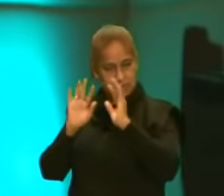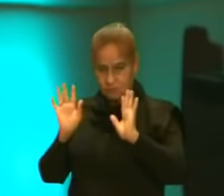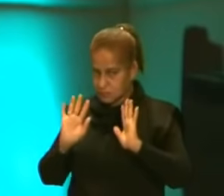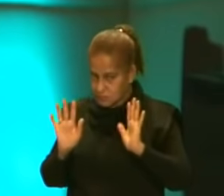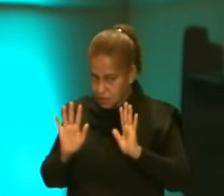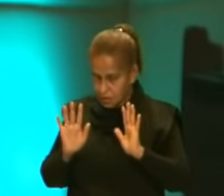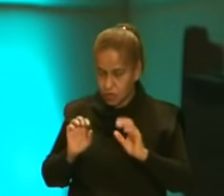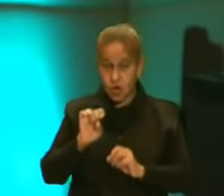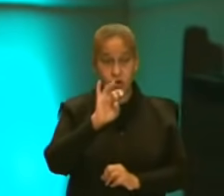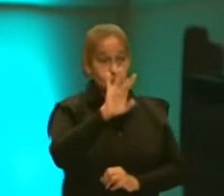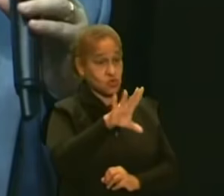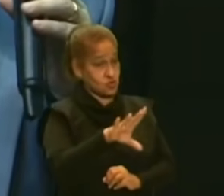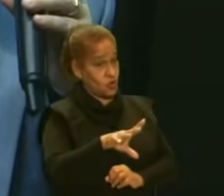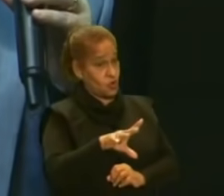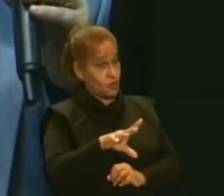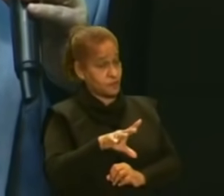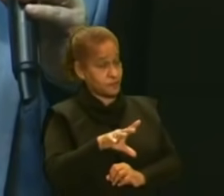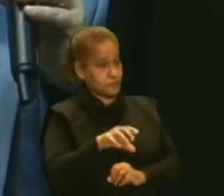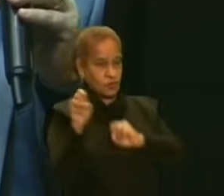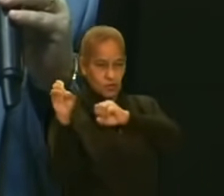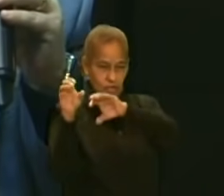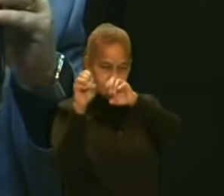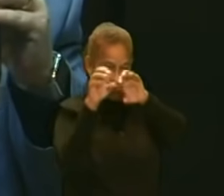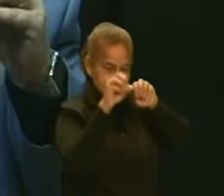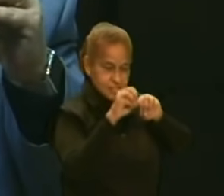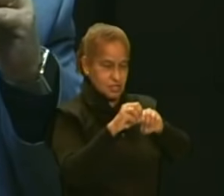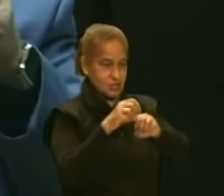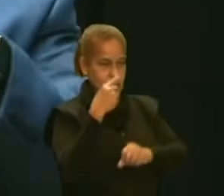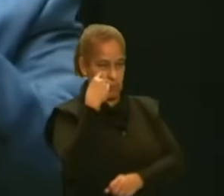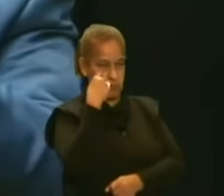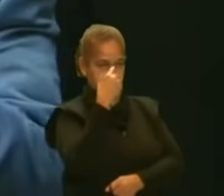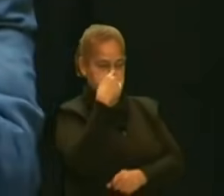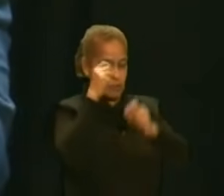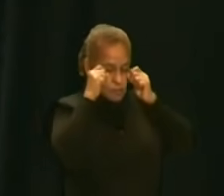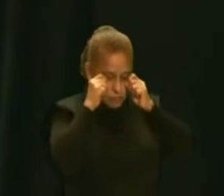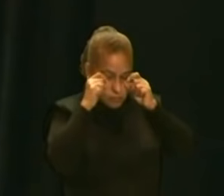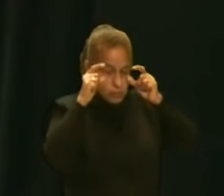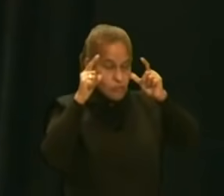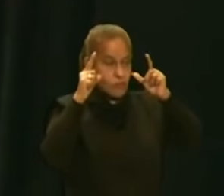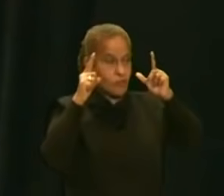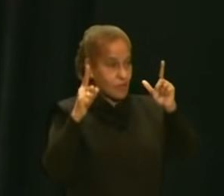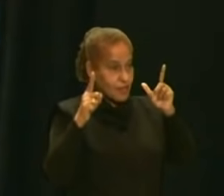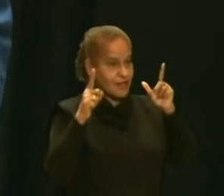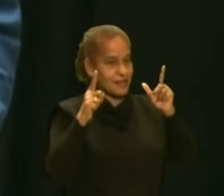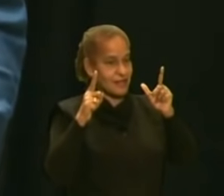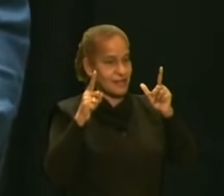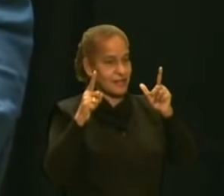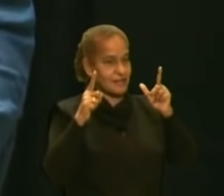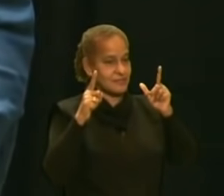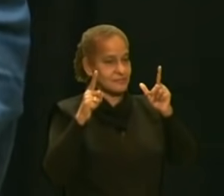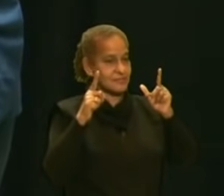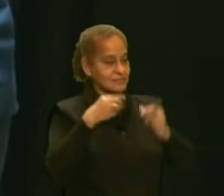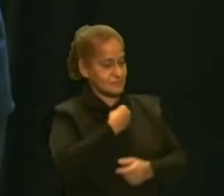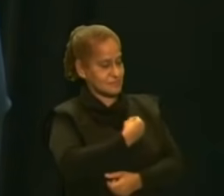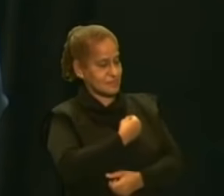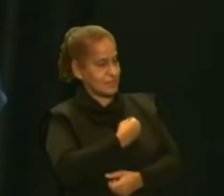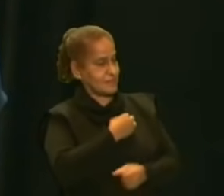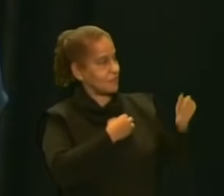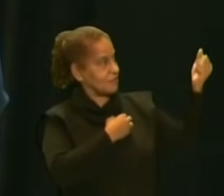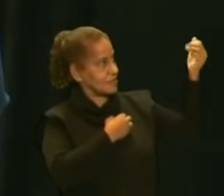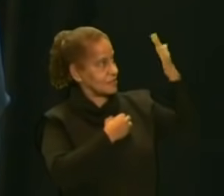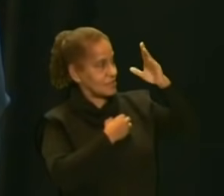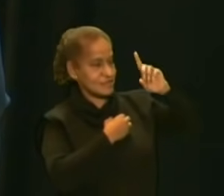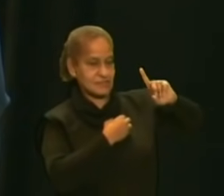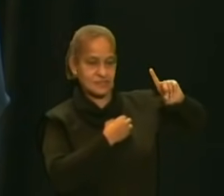nossos olhos sejam abertos para enxergar a vida com os óculos da graça de Deus e da palavra